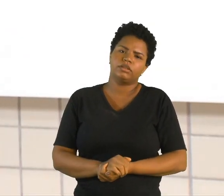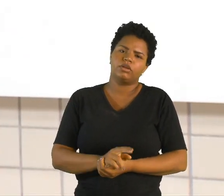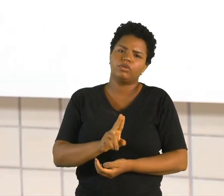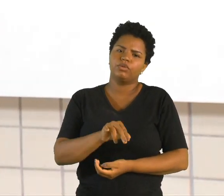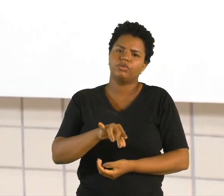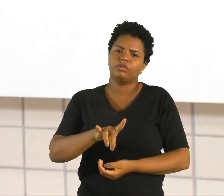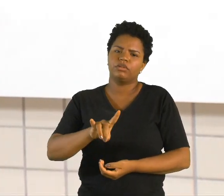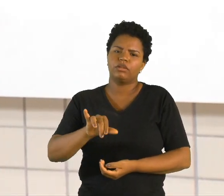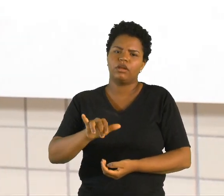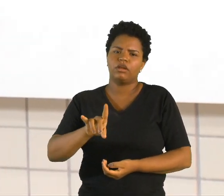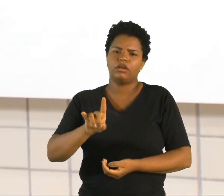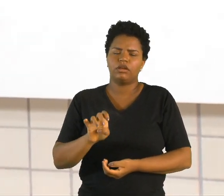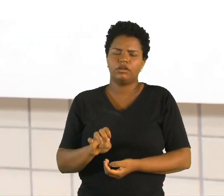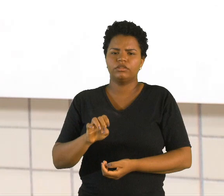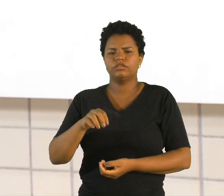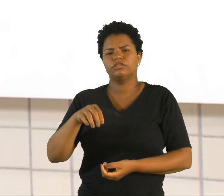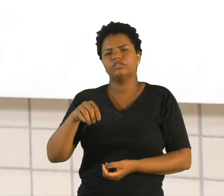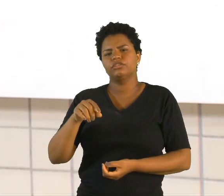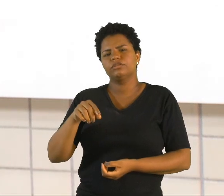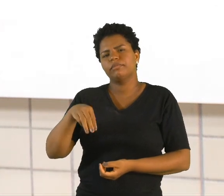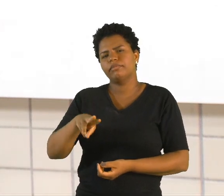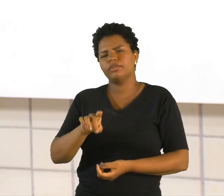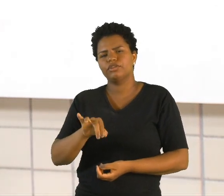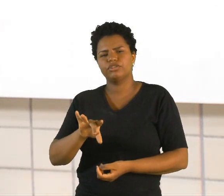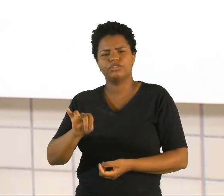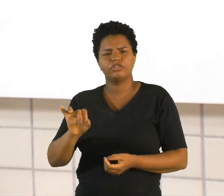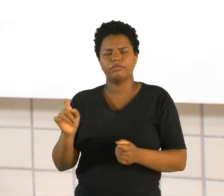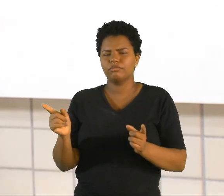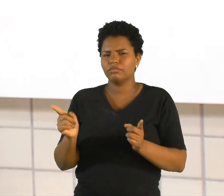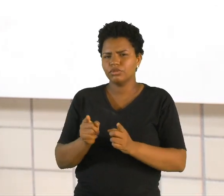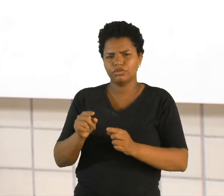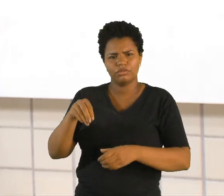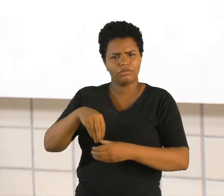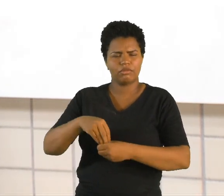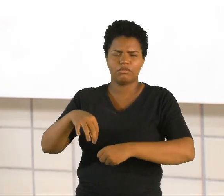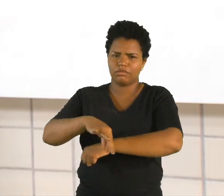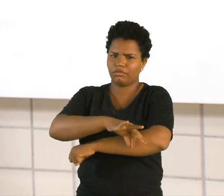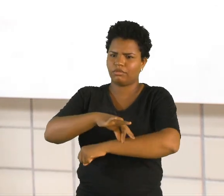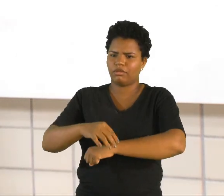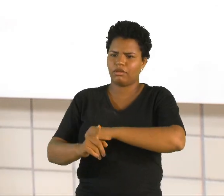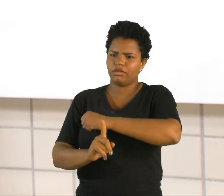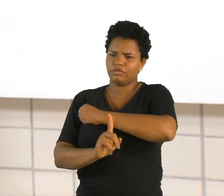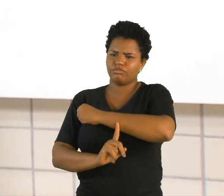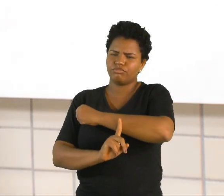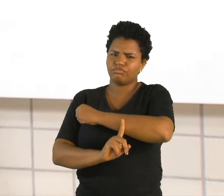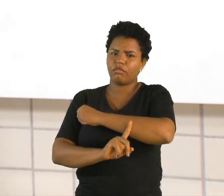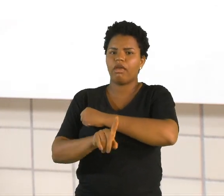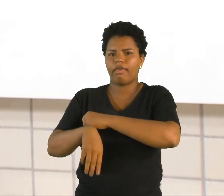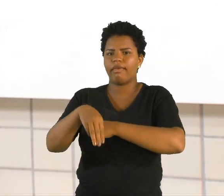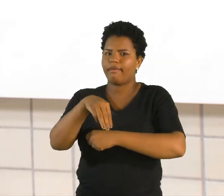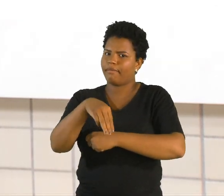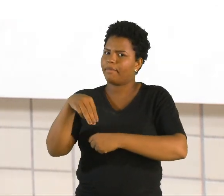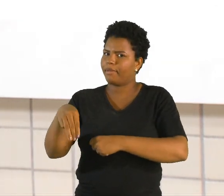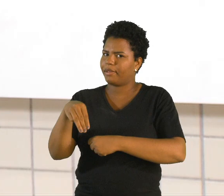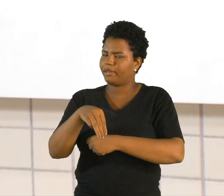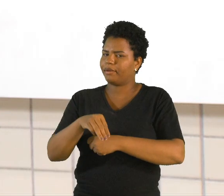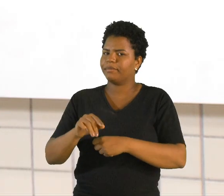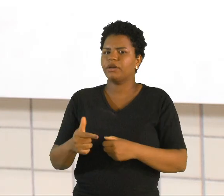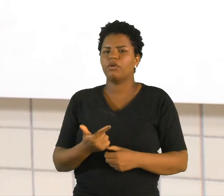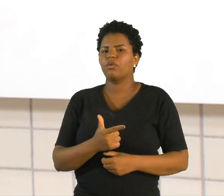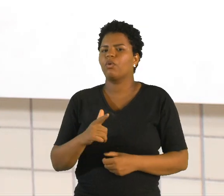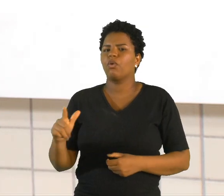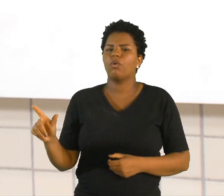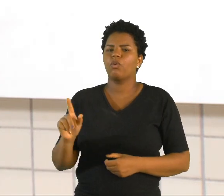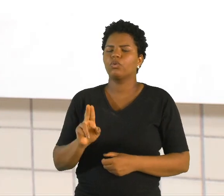medida menor que tem dentro da régua? Qual é? São os tracinhos pequenininhos que se chamam milímetros. E qual é a outra unidade